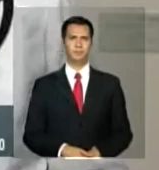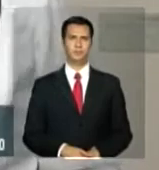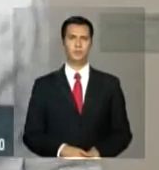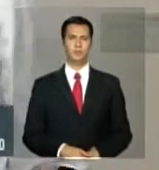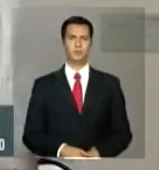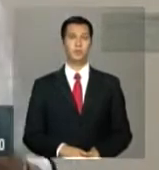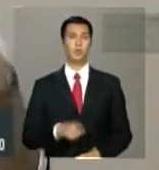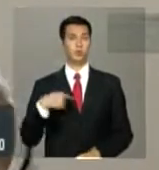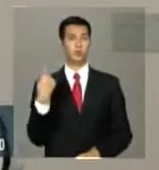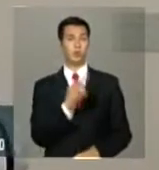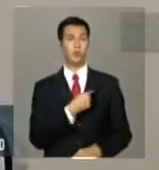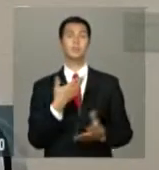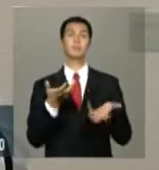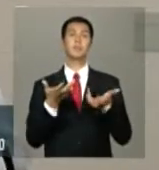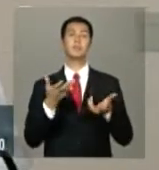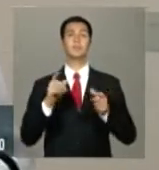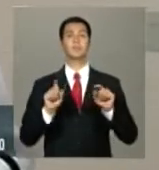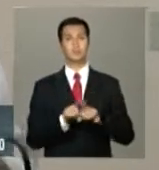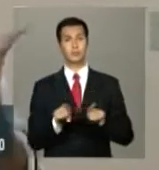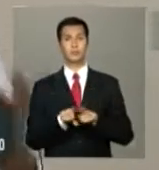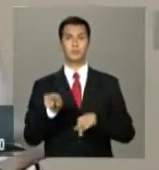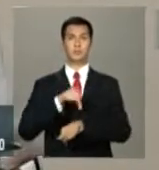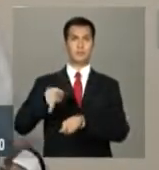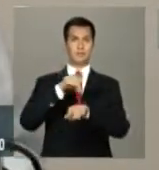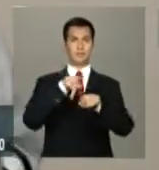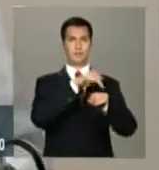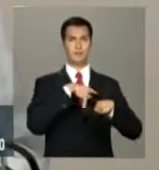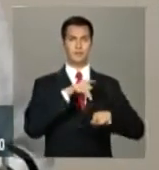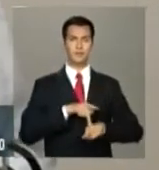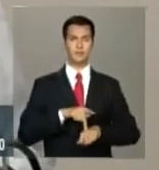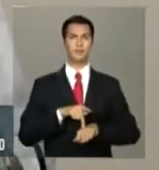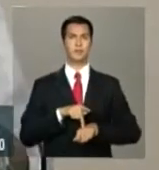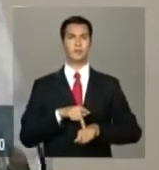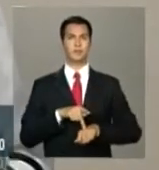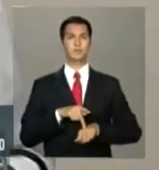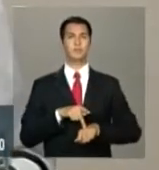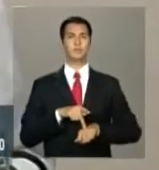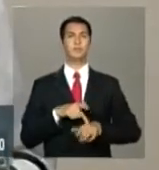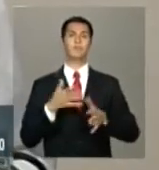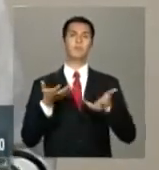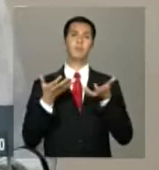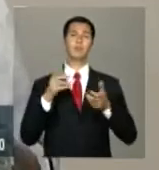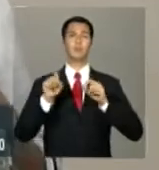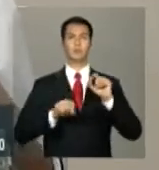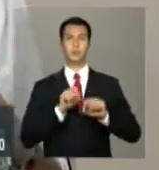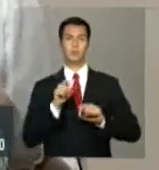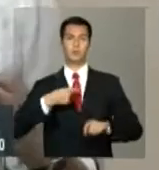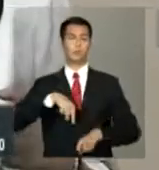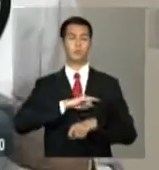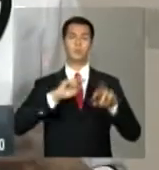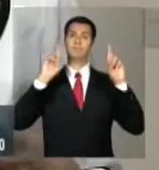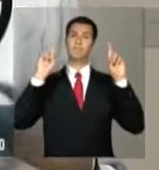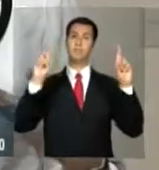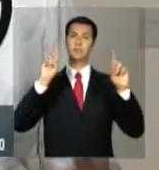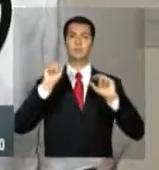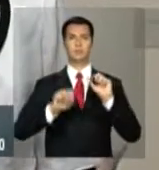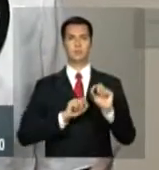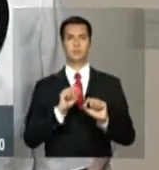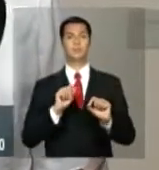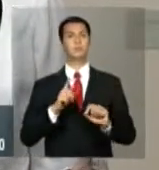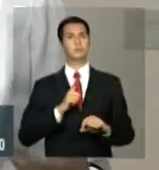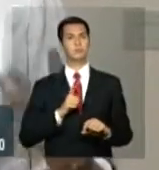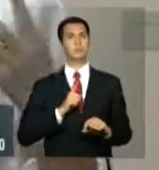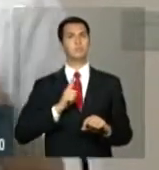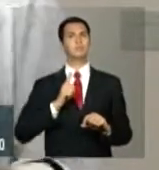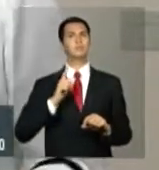nós esperamos, eu acho que todos os países que não são da União Europeia, o que nós esperamos é que sejam tomadas